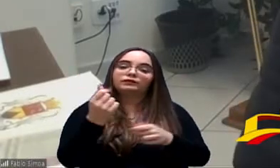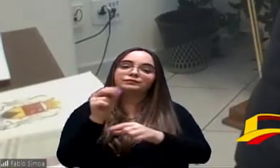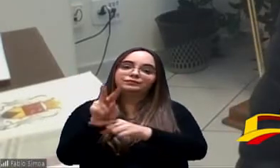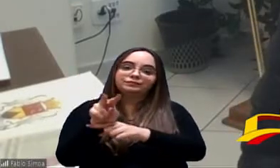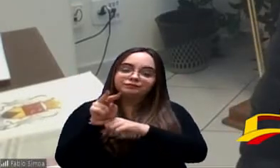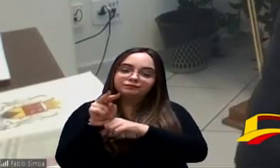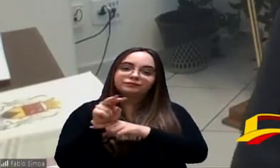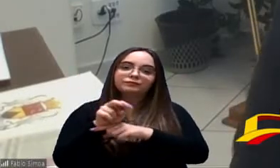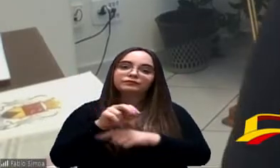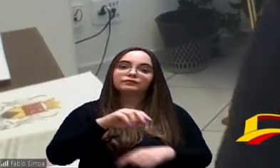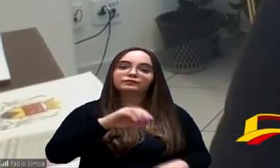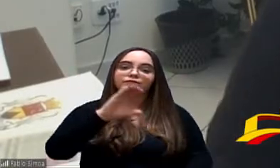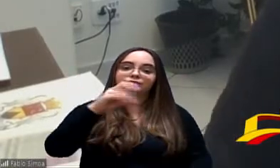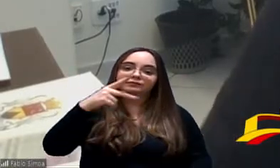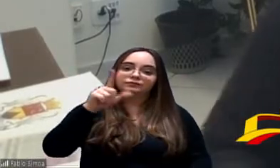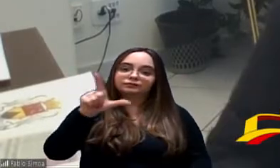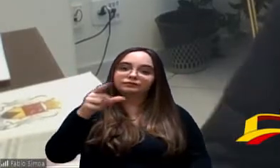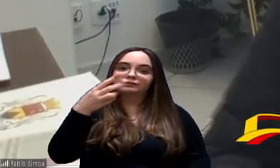Júlio, CPL